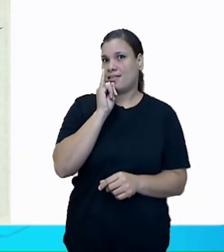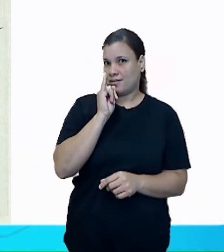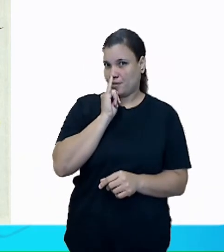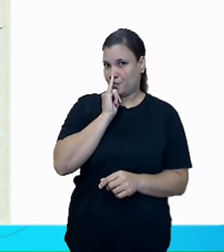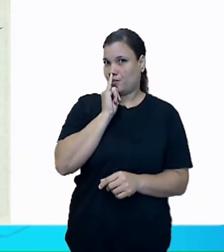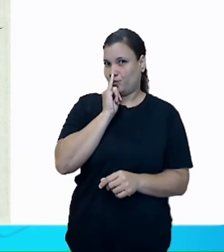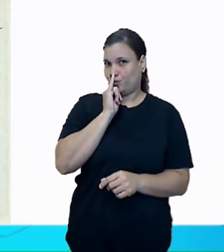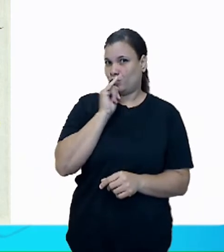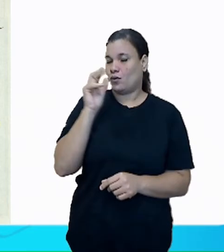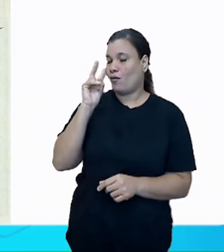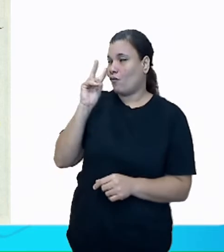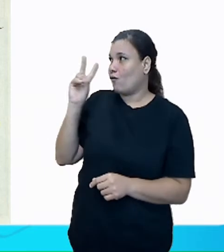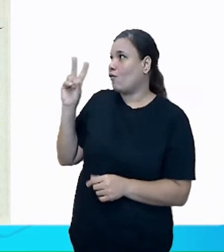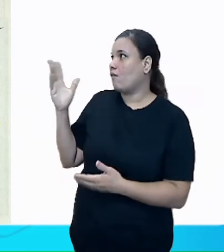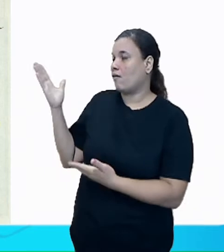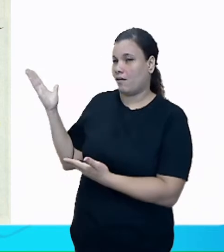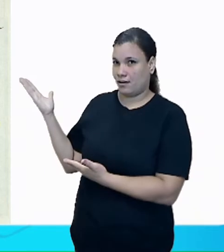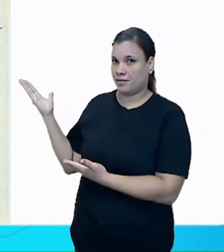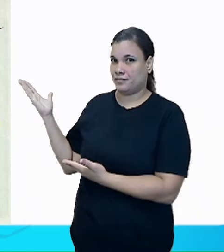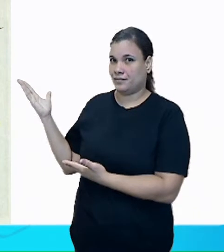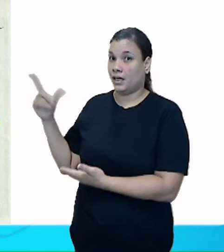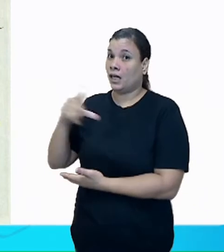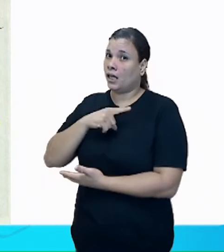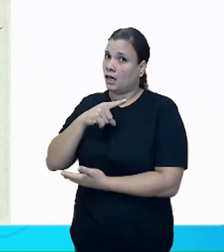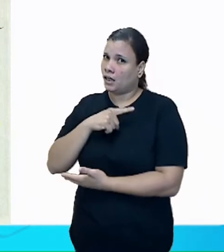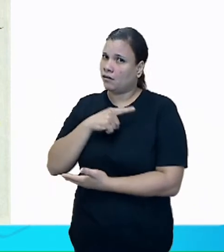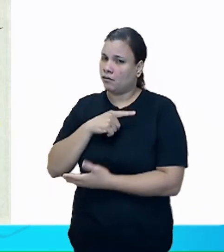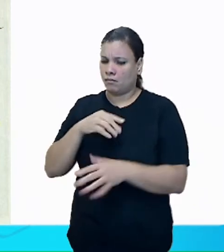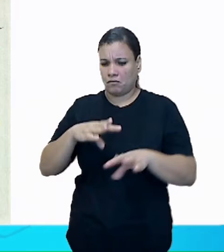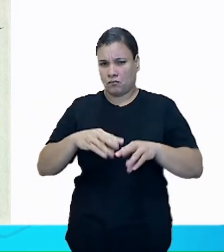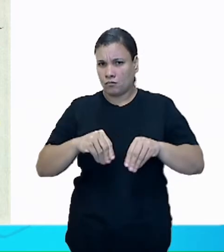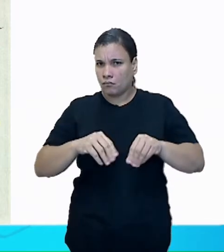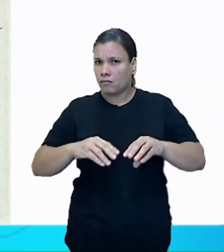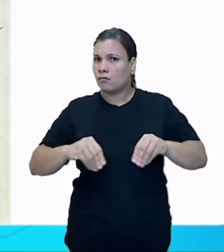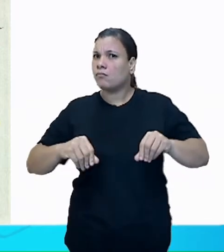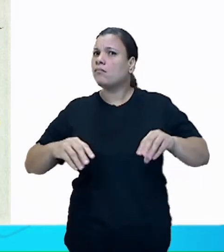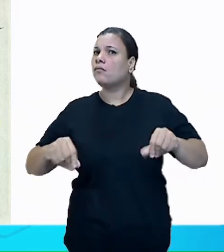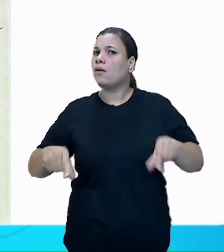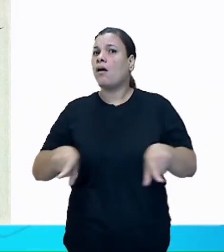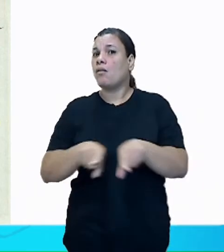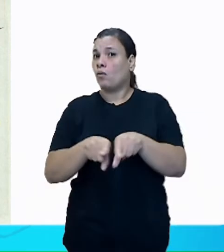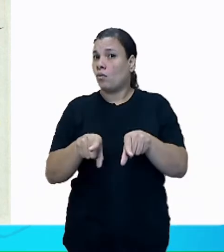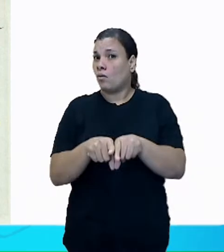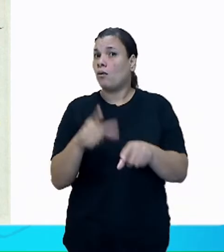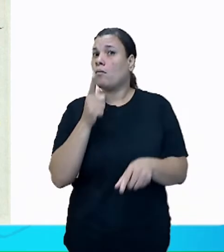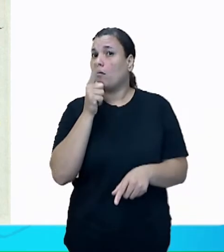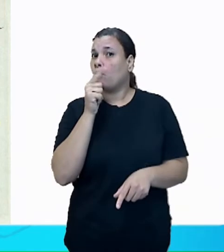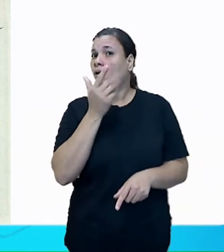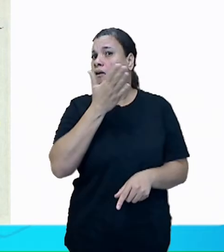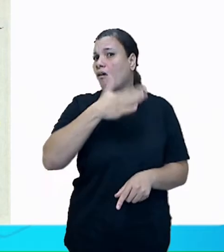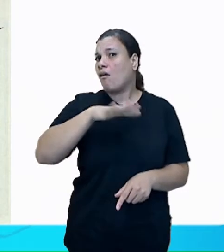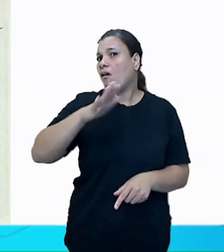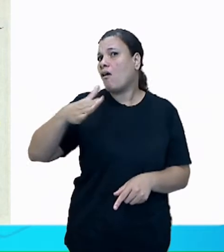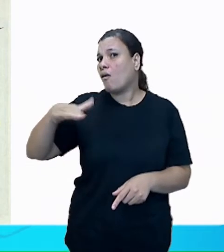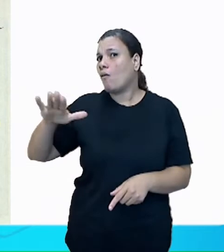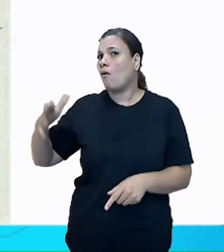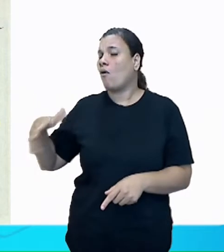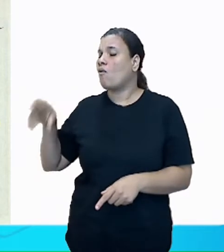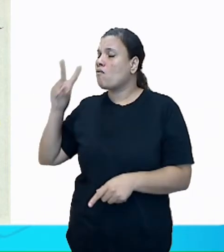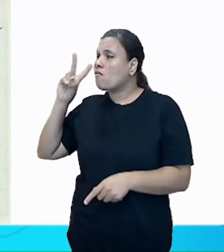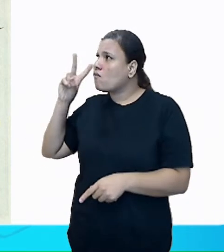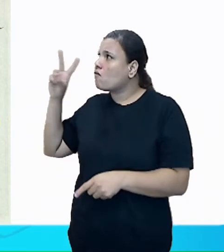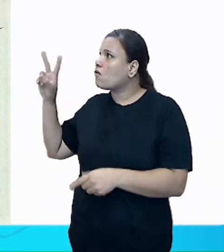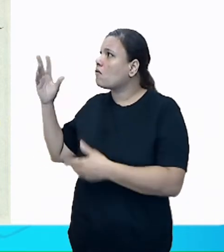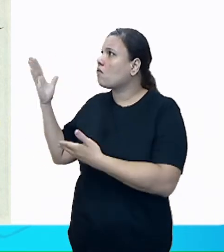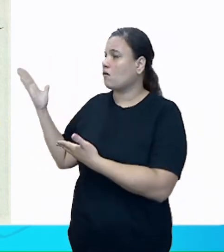exemplos de artrópodes terrestres e aquáticos. Bom, nós vamos começar com o ácaro. Um